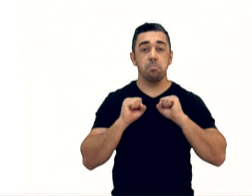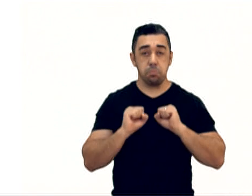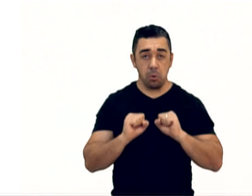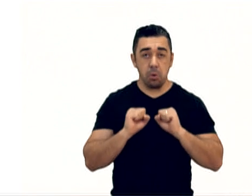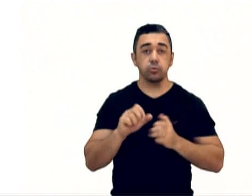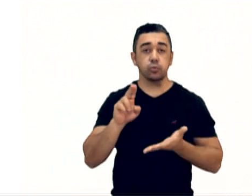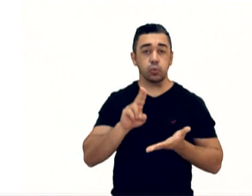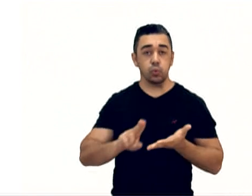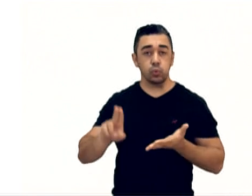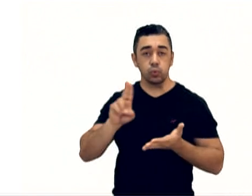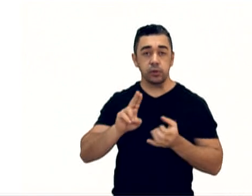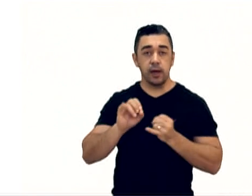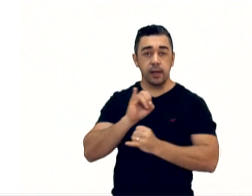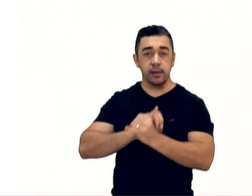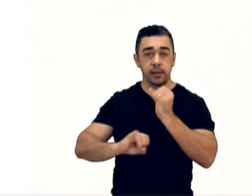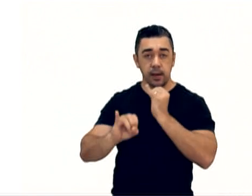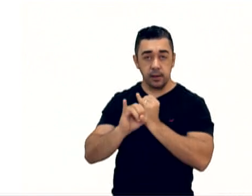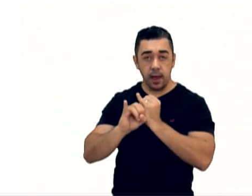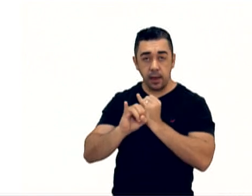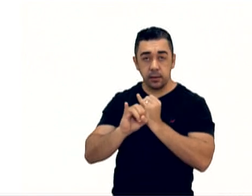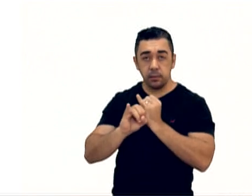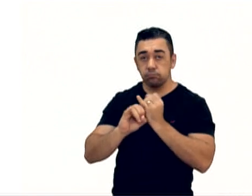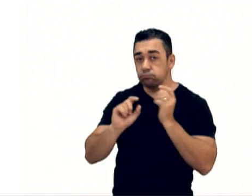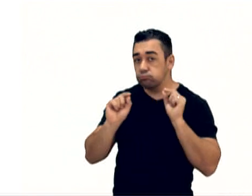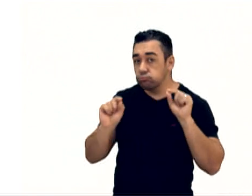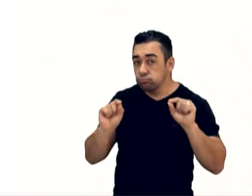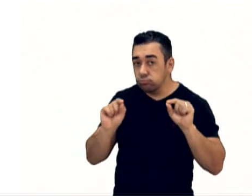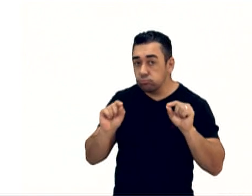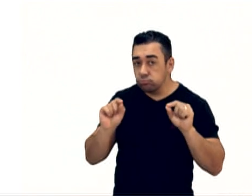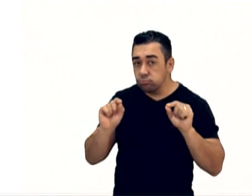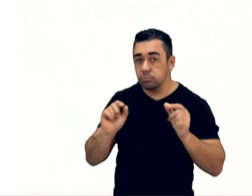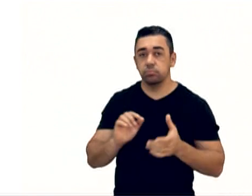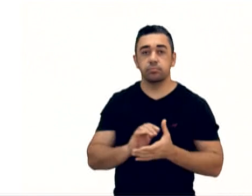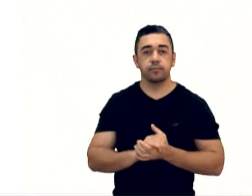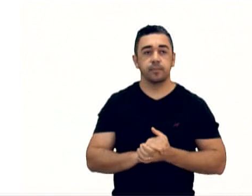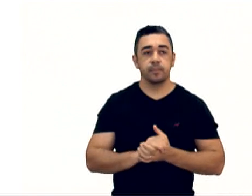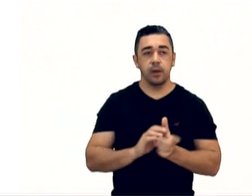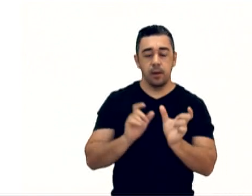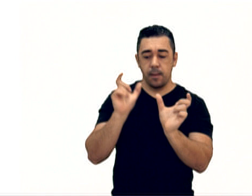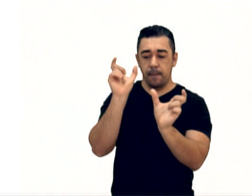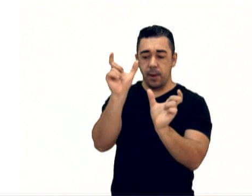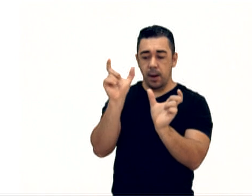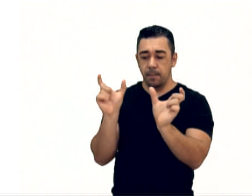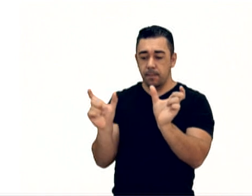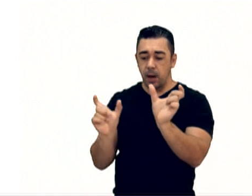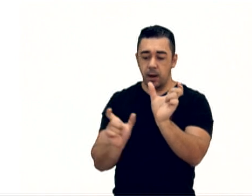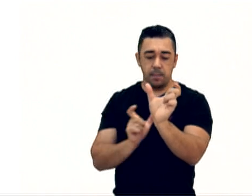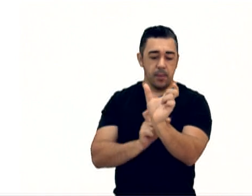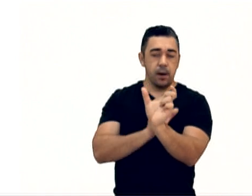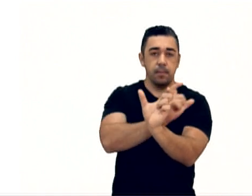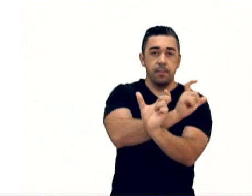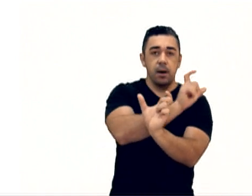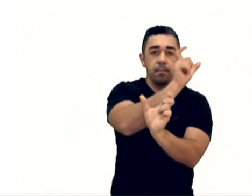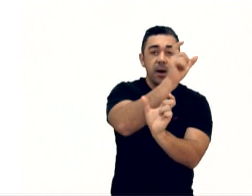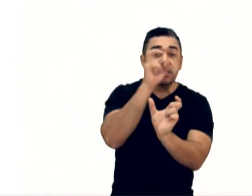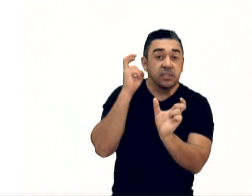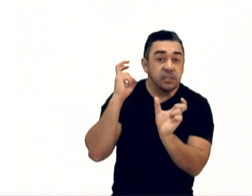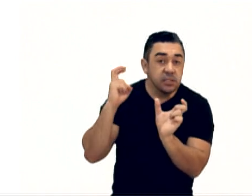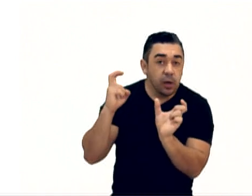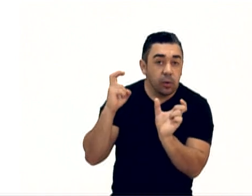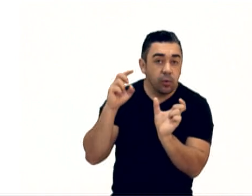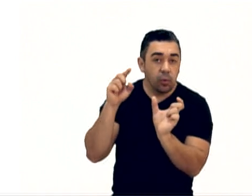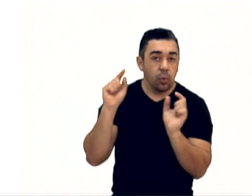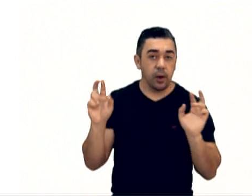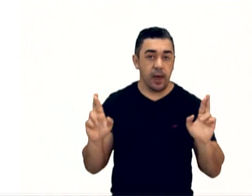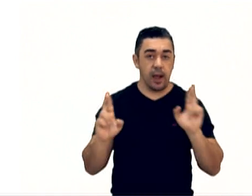posso usar a internet para. E aí, vocês vão colocar pelo menos 5 itens relacionados